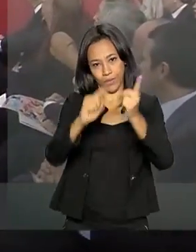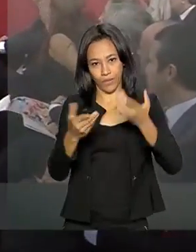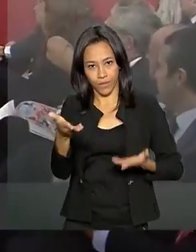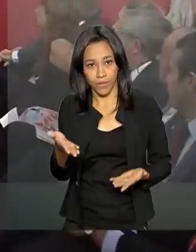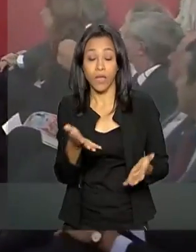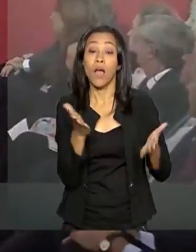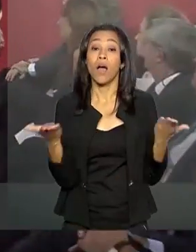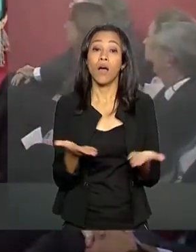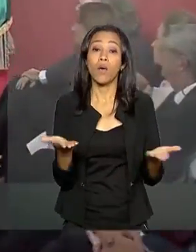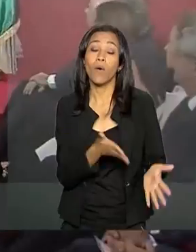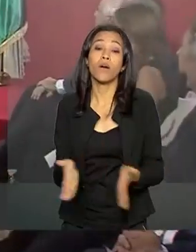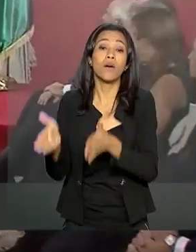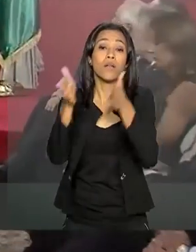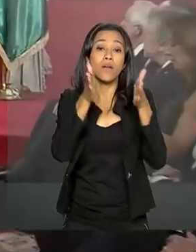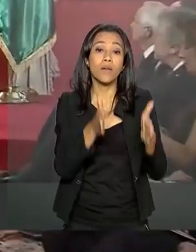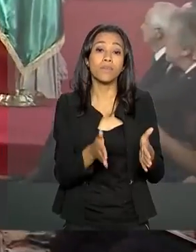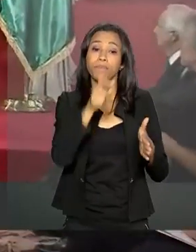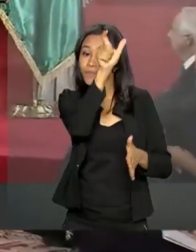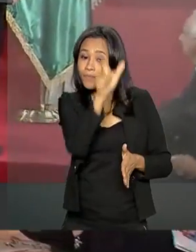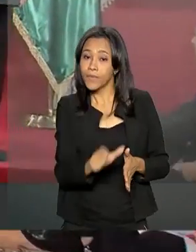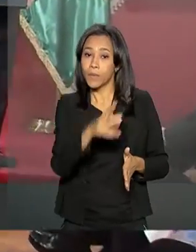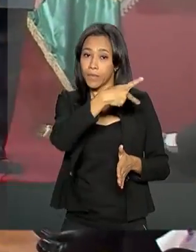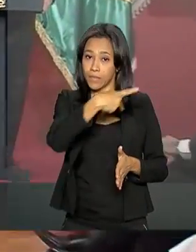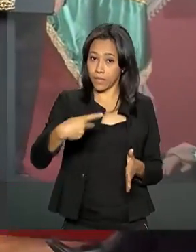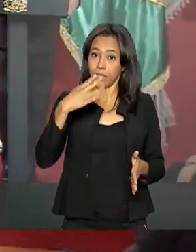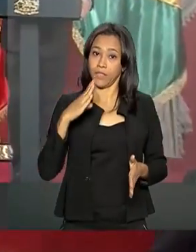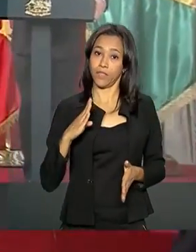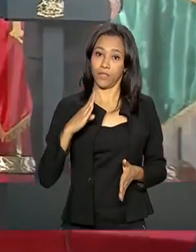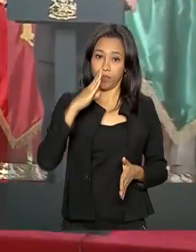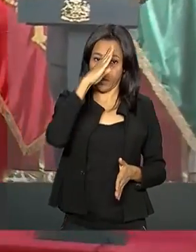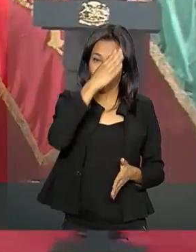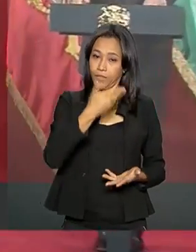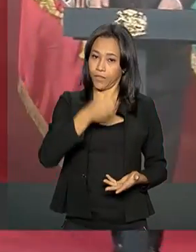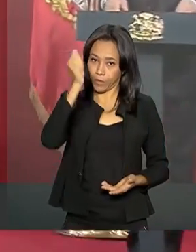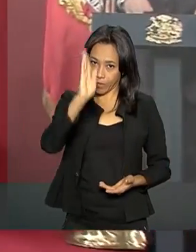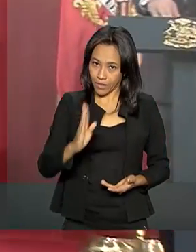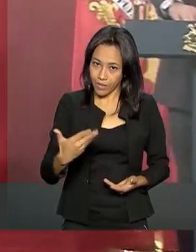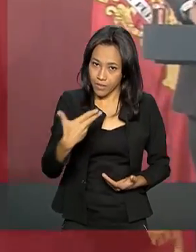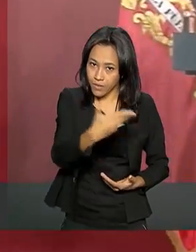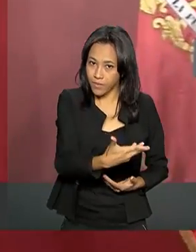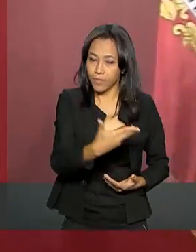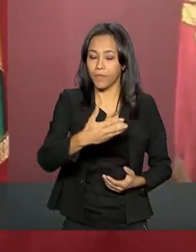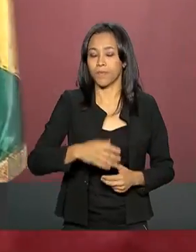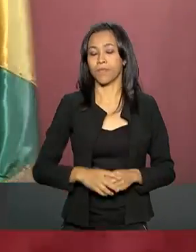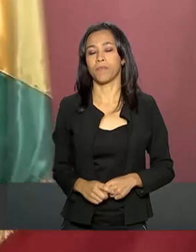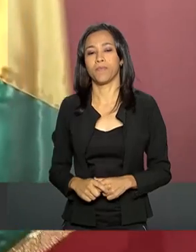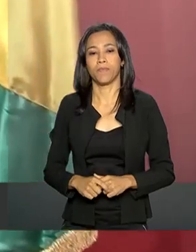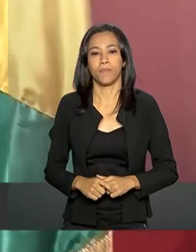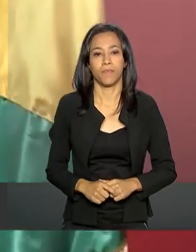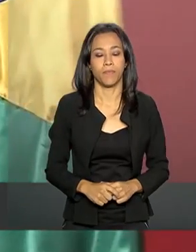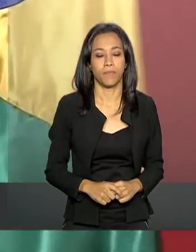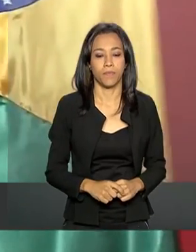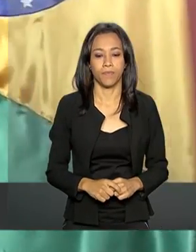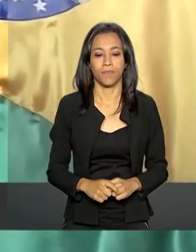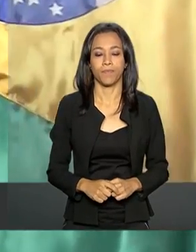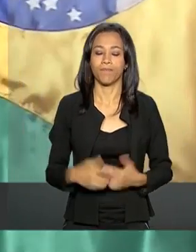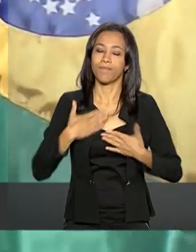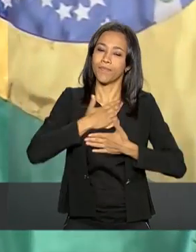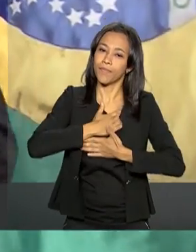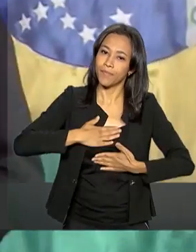Piñera. Agora, o excelentíssimo senhor presidente da República Federativa do Brasil, senhor Jair Bolsonaro.